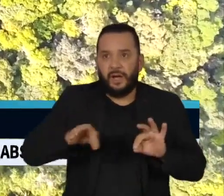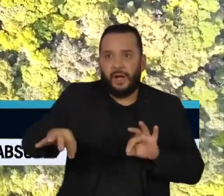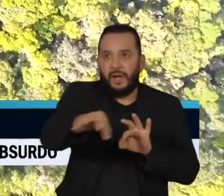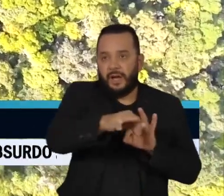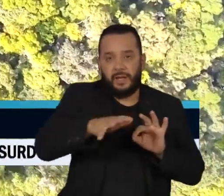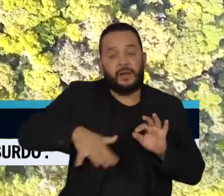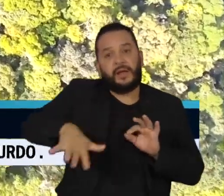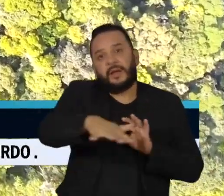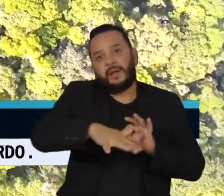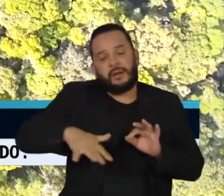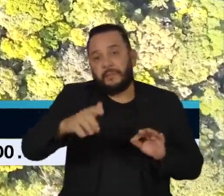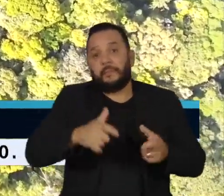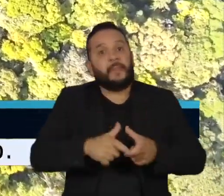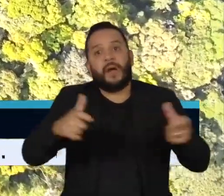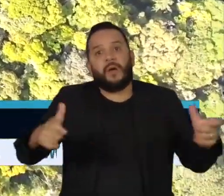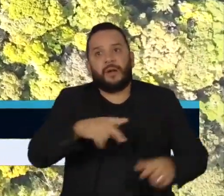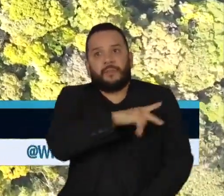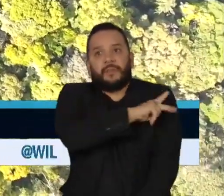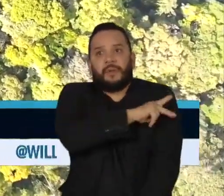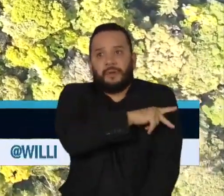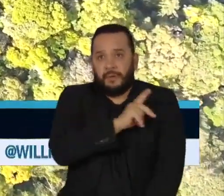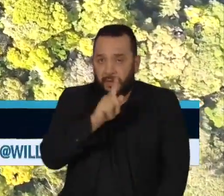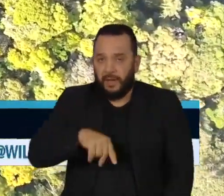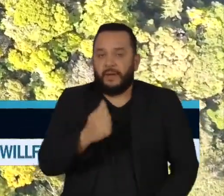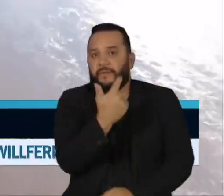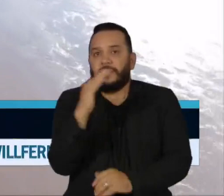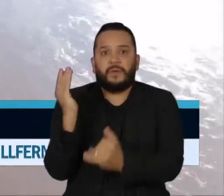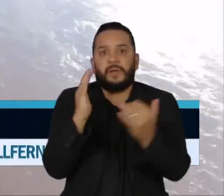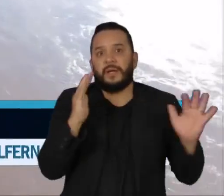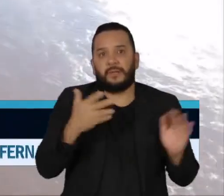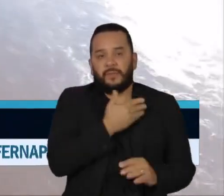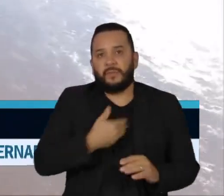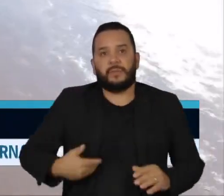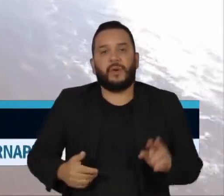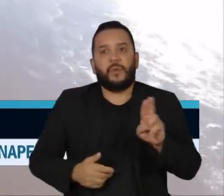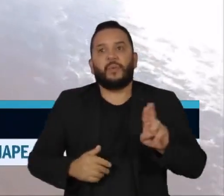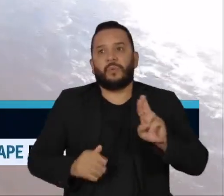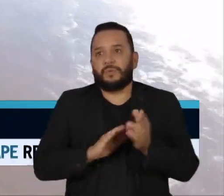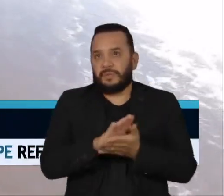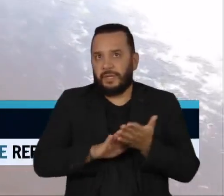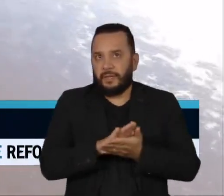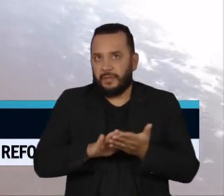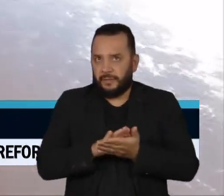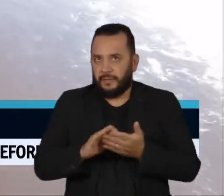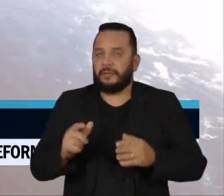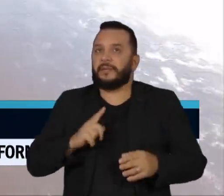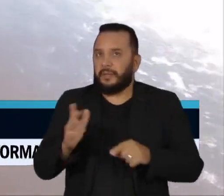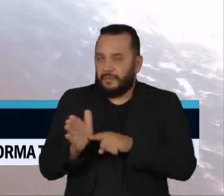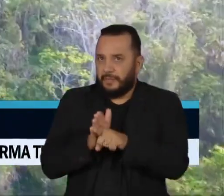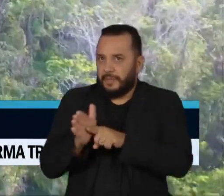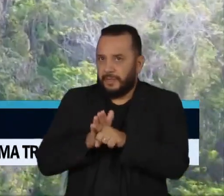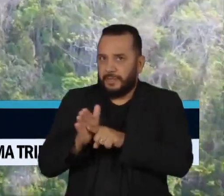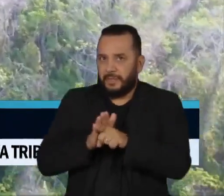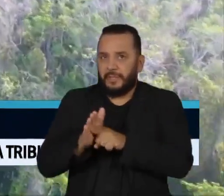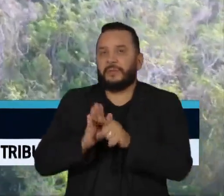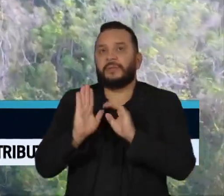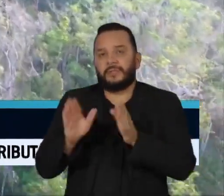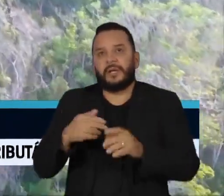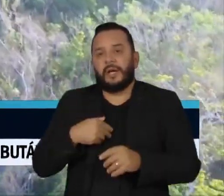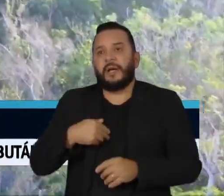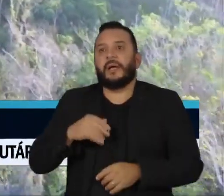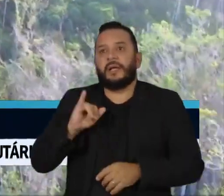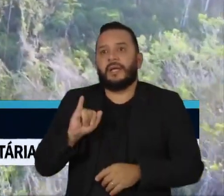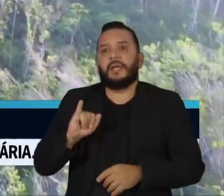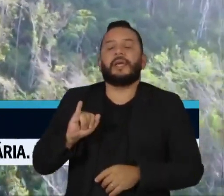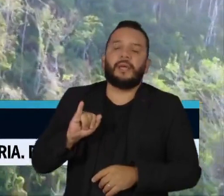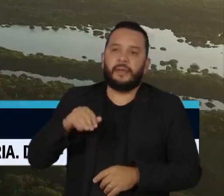maior que o Piauí, são de florestas públicas sem uso. Segundo estudo feito por pesquisadores do Amazon e do Amazônia